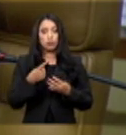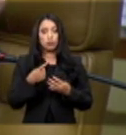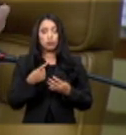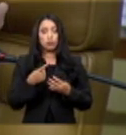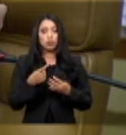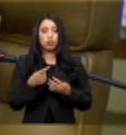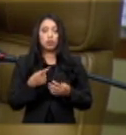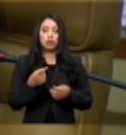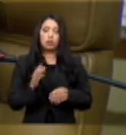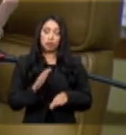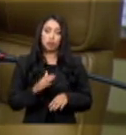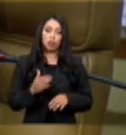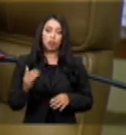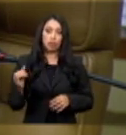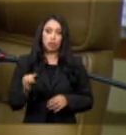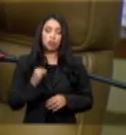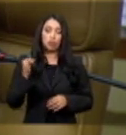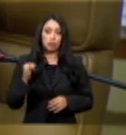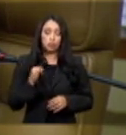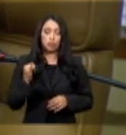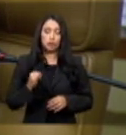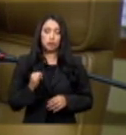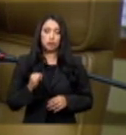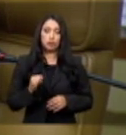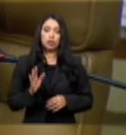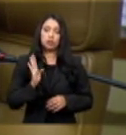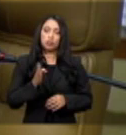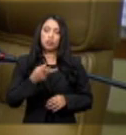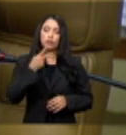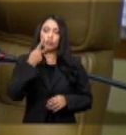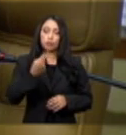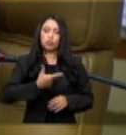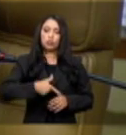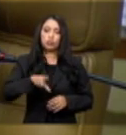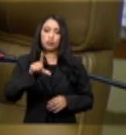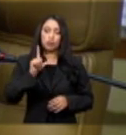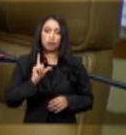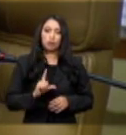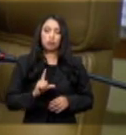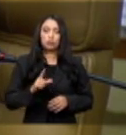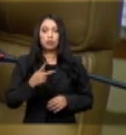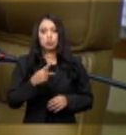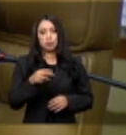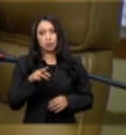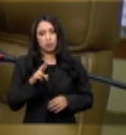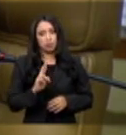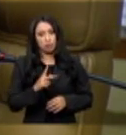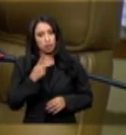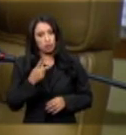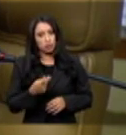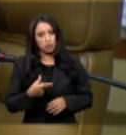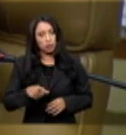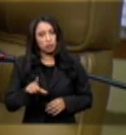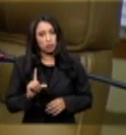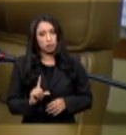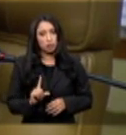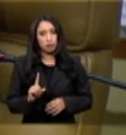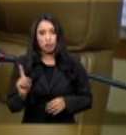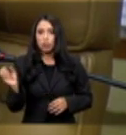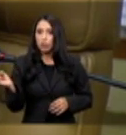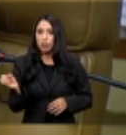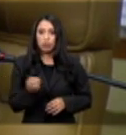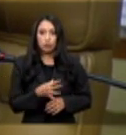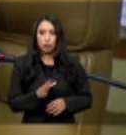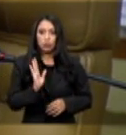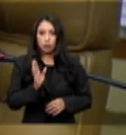mais que isso, que reitero o que foi dito aqui pelo senhor procurador-geral, apenas para dizer que não era um fato novo, porque